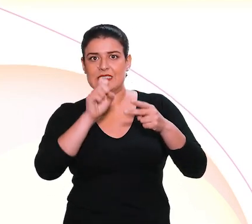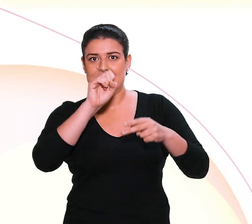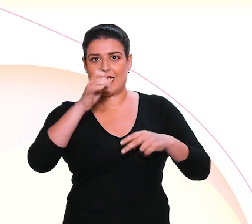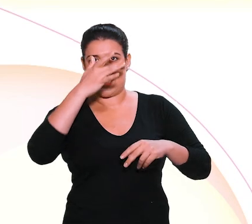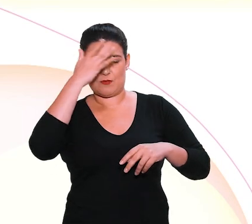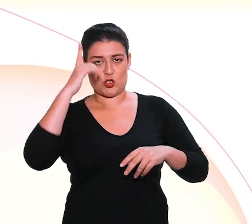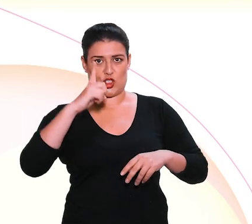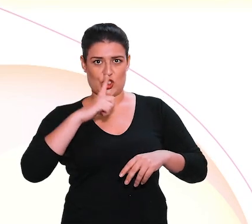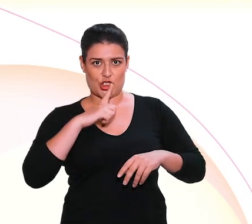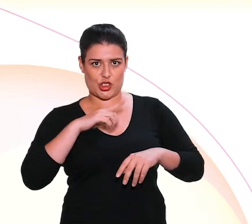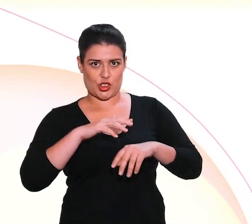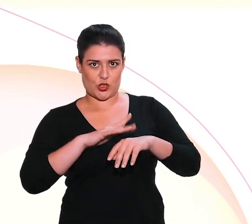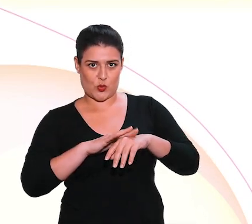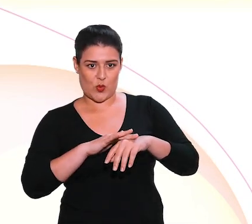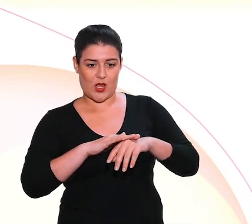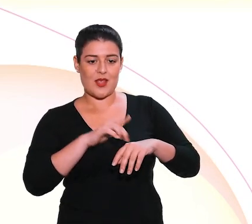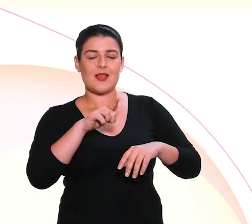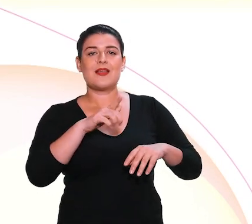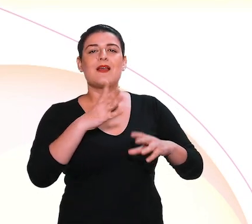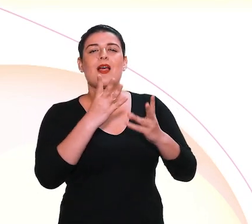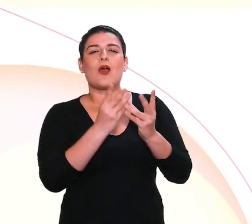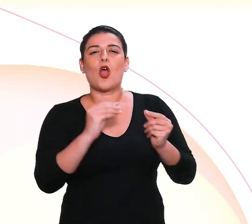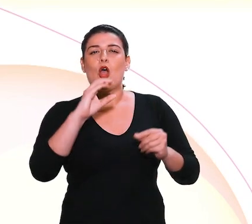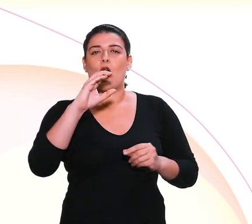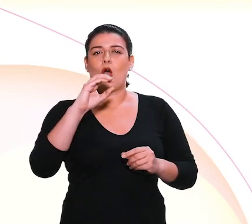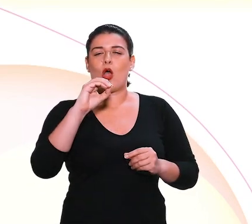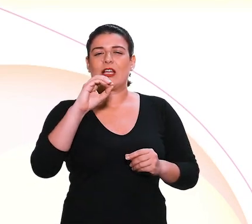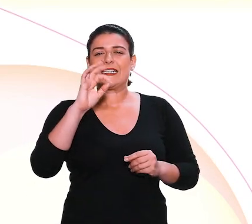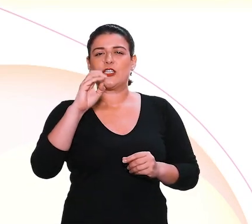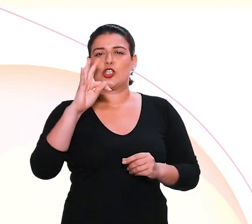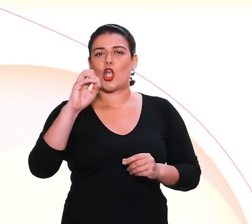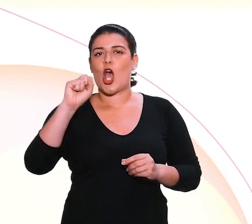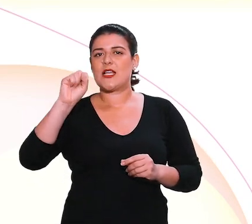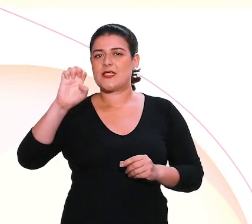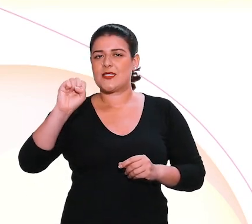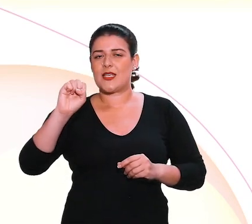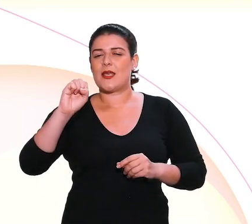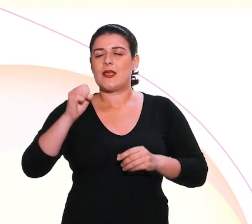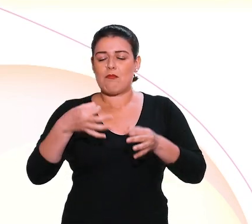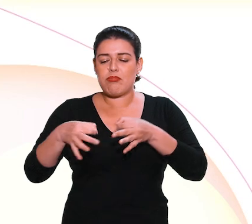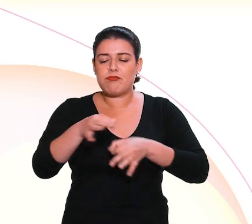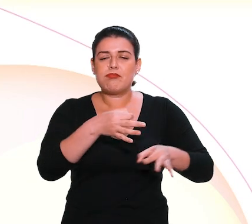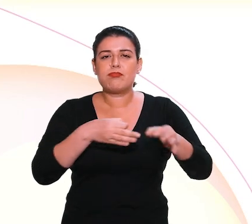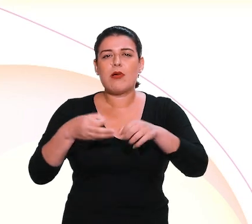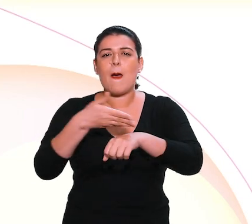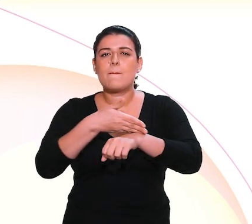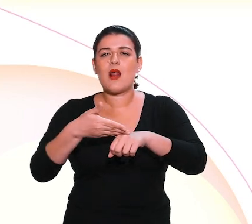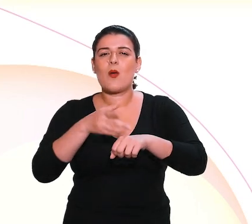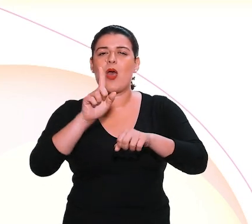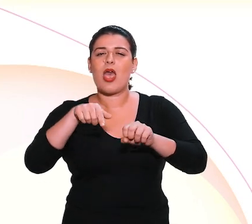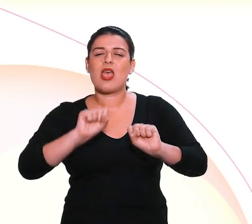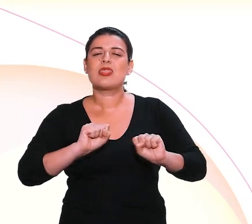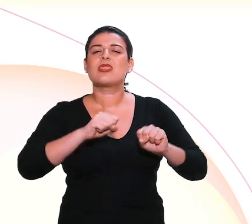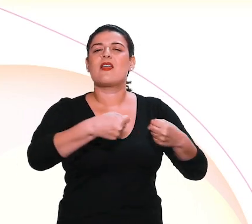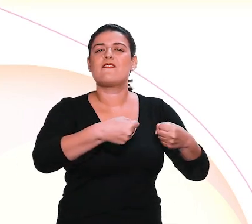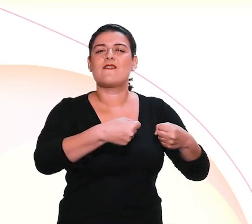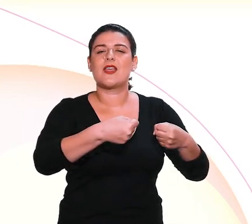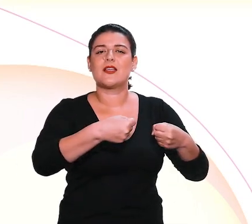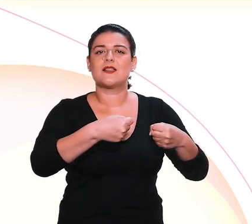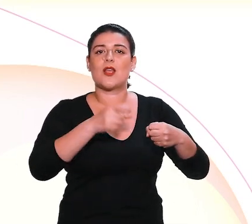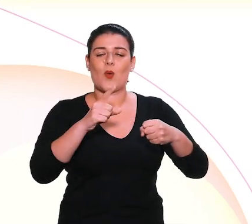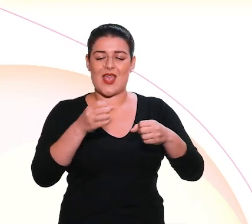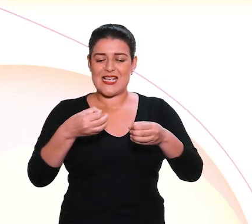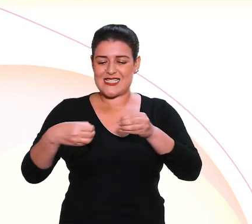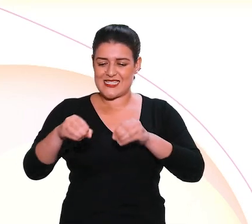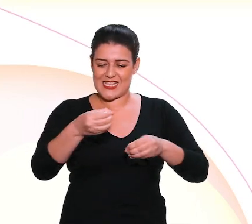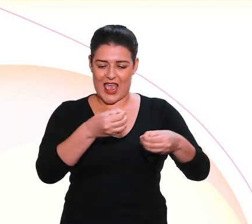hiperglicêmicos, ele antecipa a apoptose das células de defesa, dos glóbulos brancos. O que seria a apoptose? Aquela morte